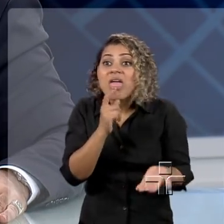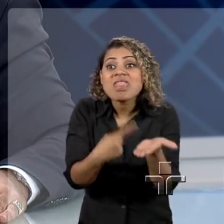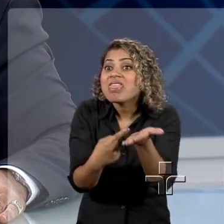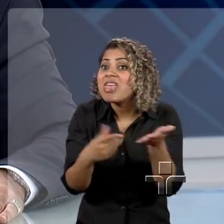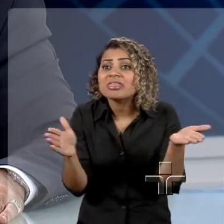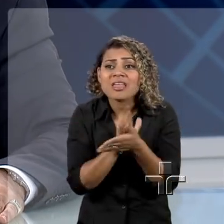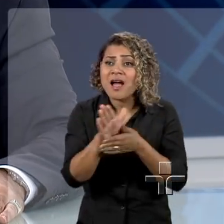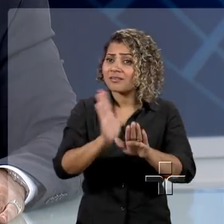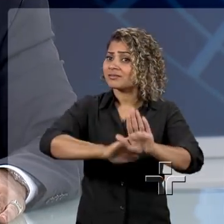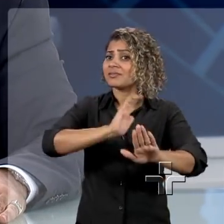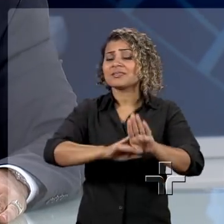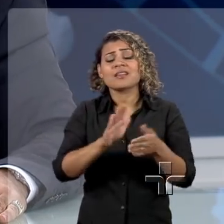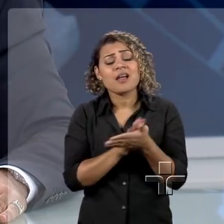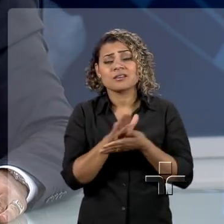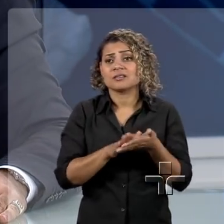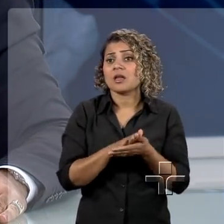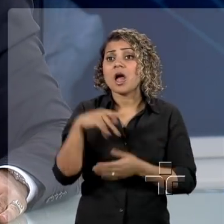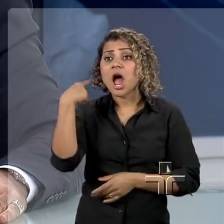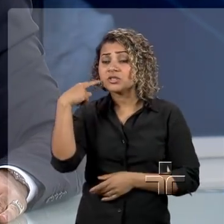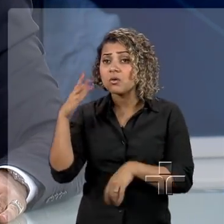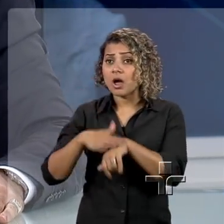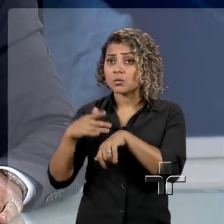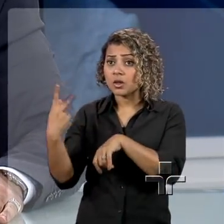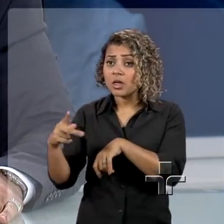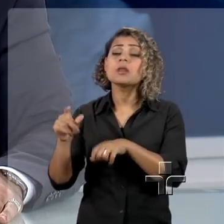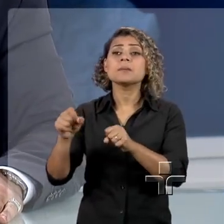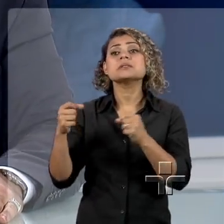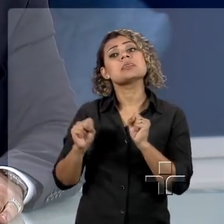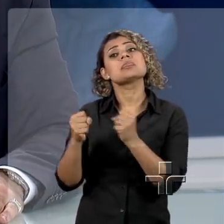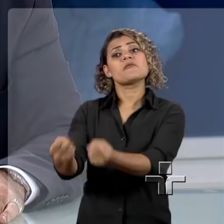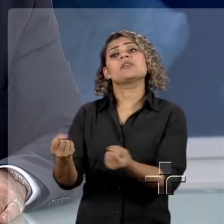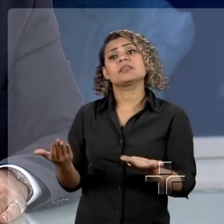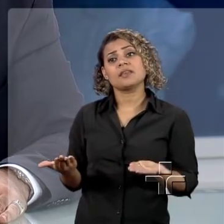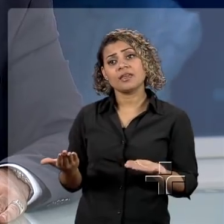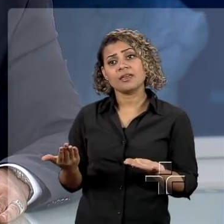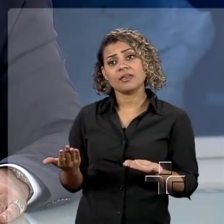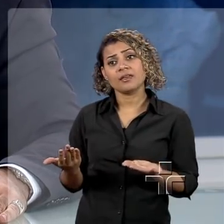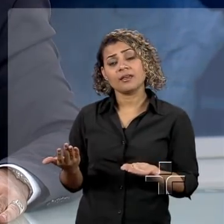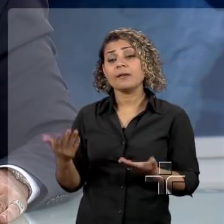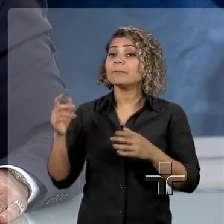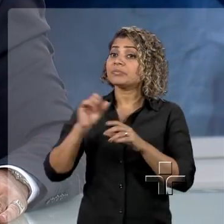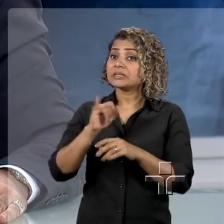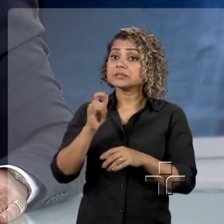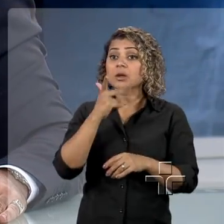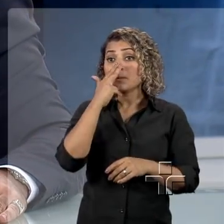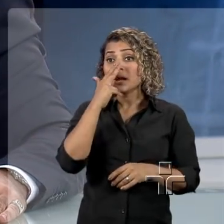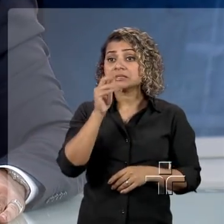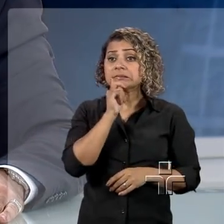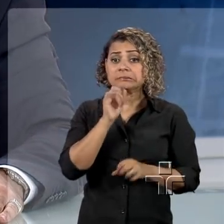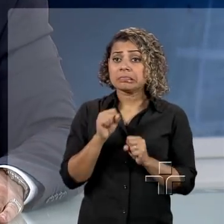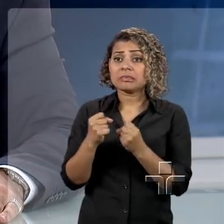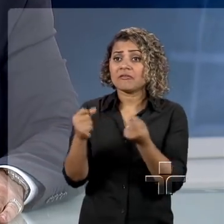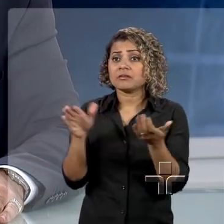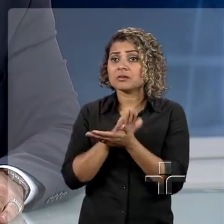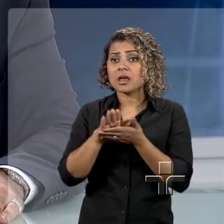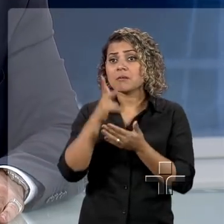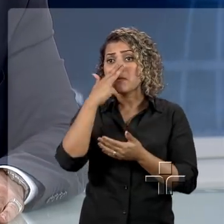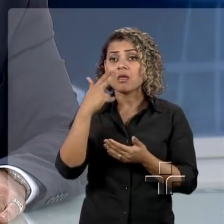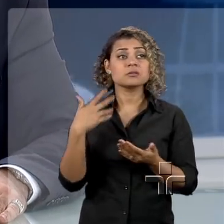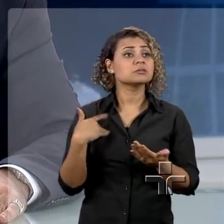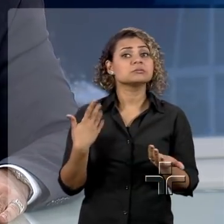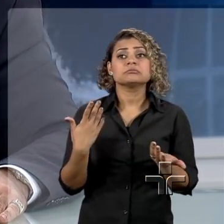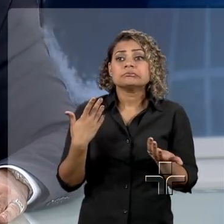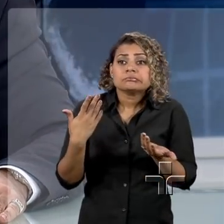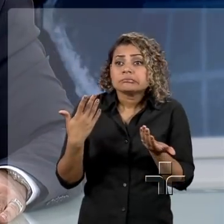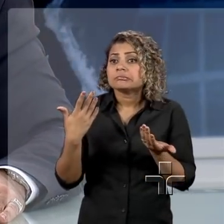de defesa, ele deve defender o seu cliente, porque se ele não defende, o seu cliente fica indefeso. Então, existe o direito